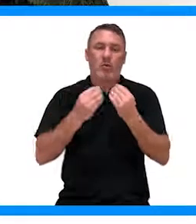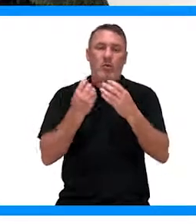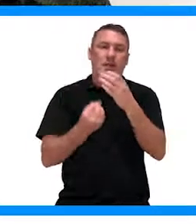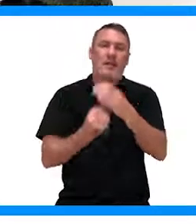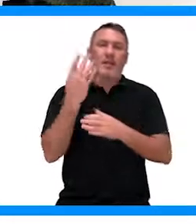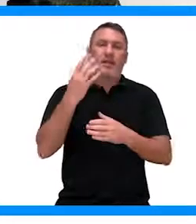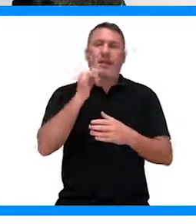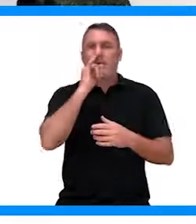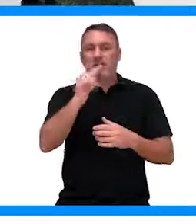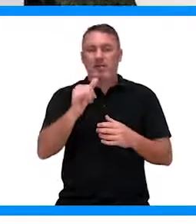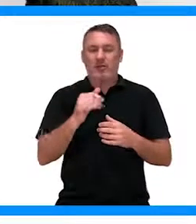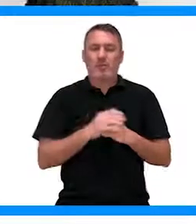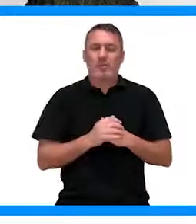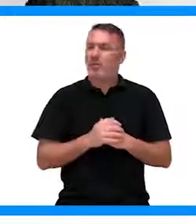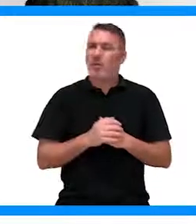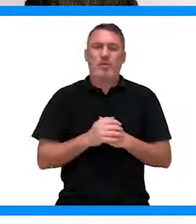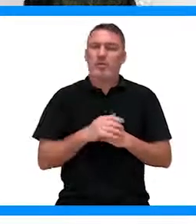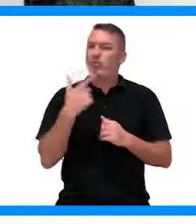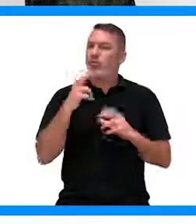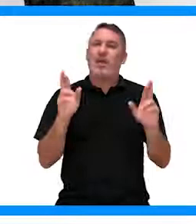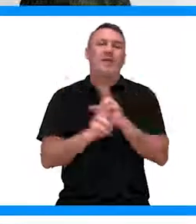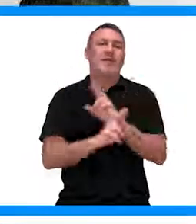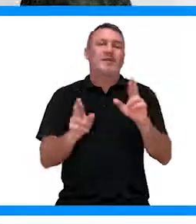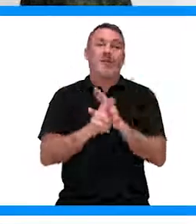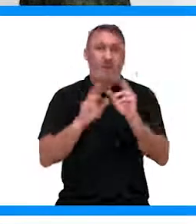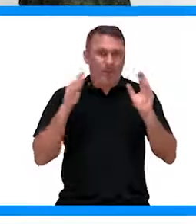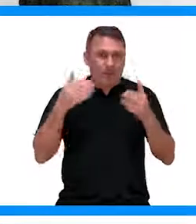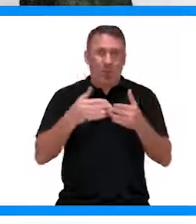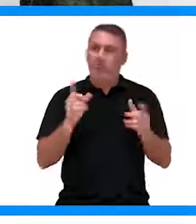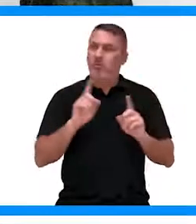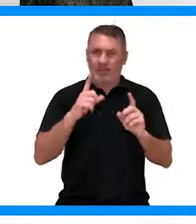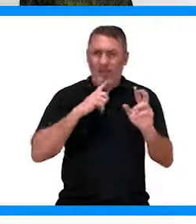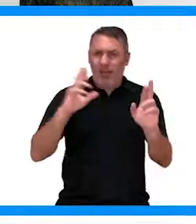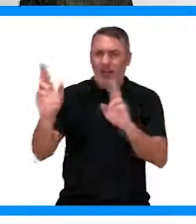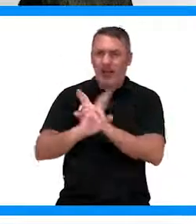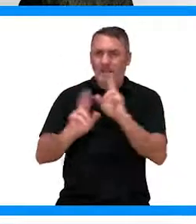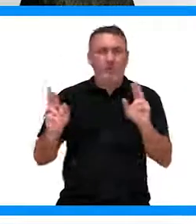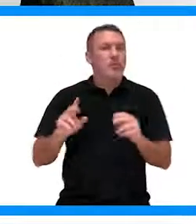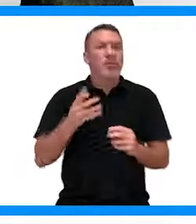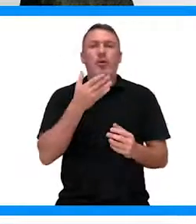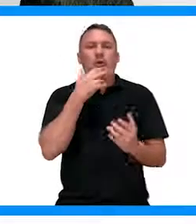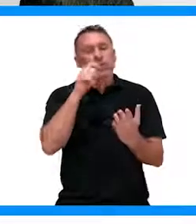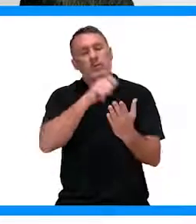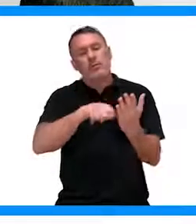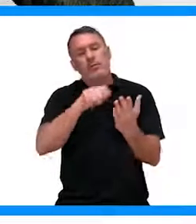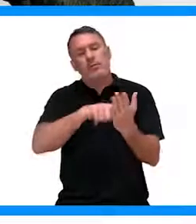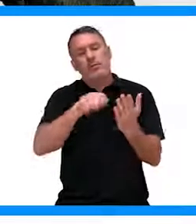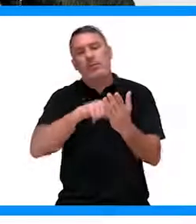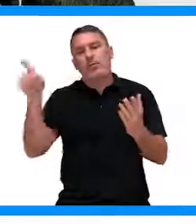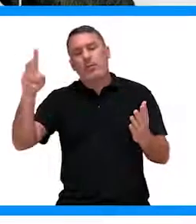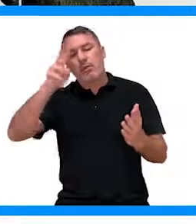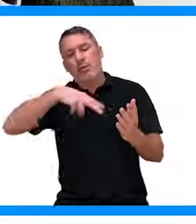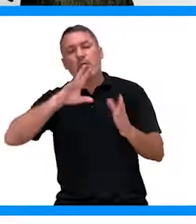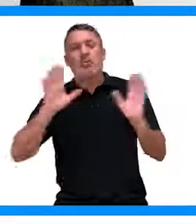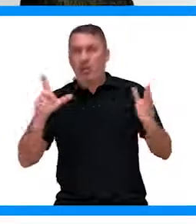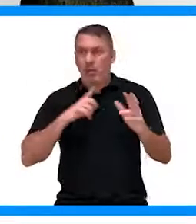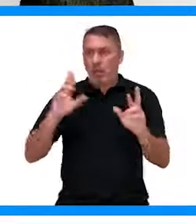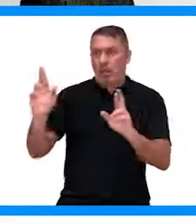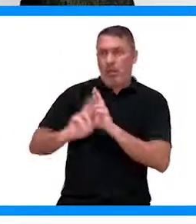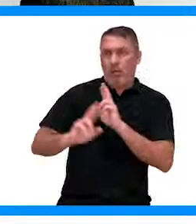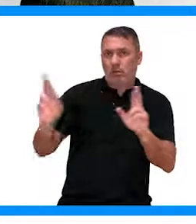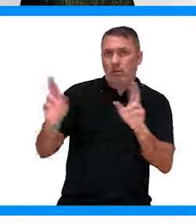da mensagem. Não é a relação entre eles que é o foco. Quem é que está passando a mensagem é